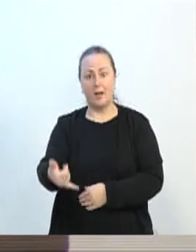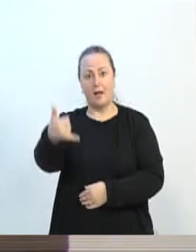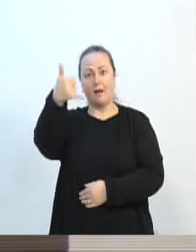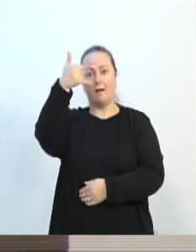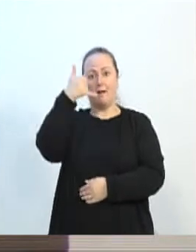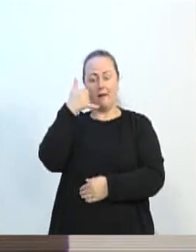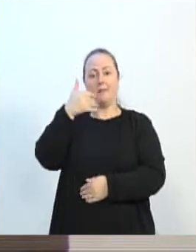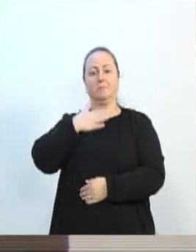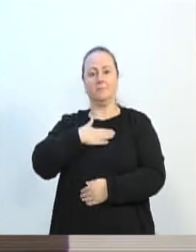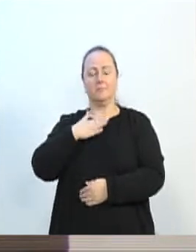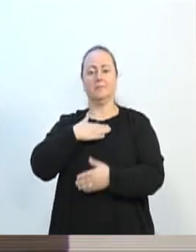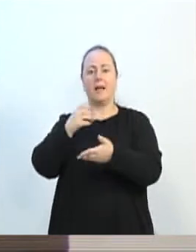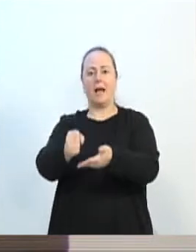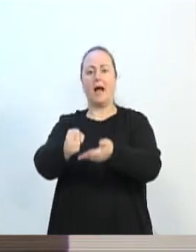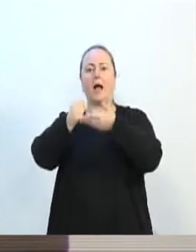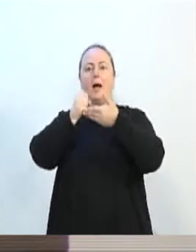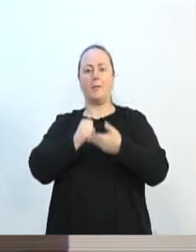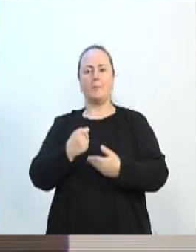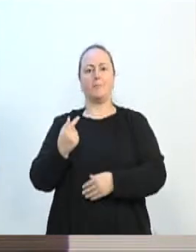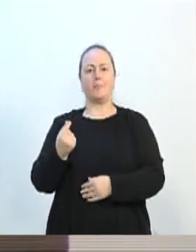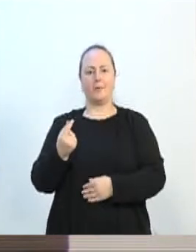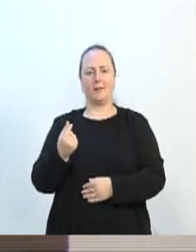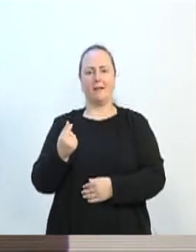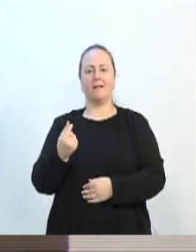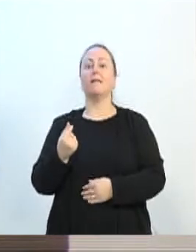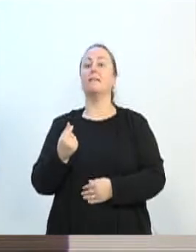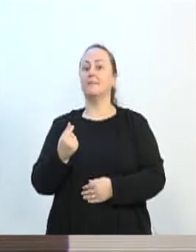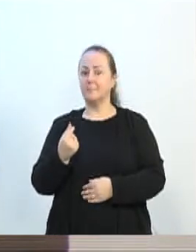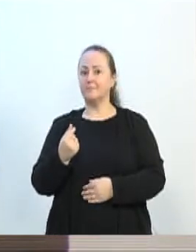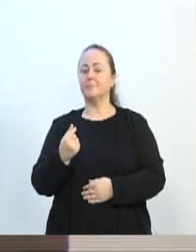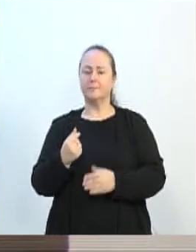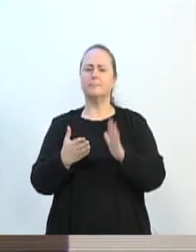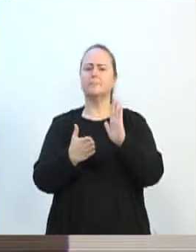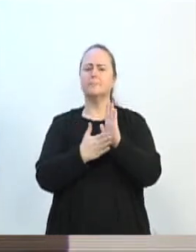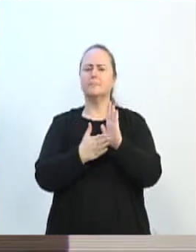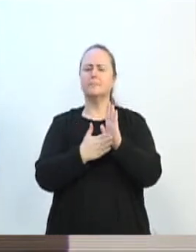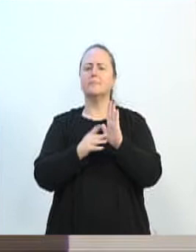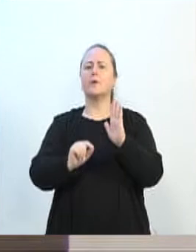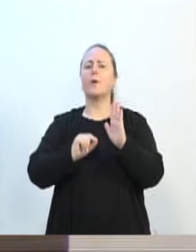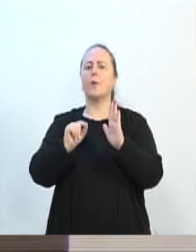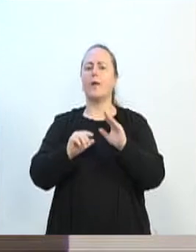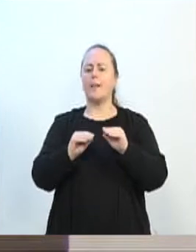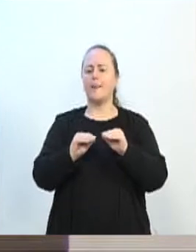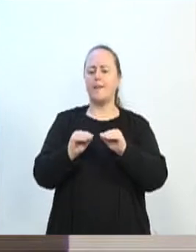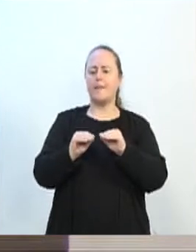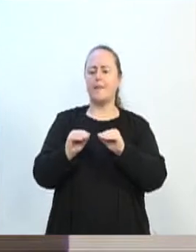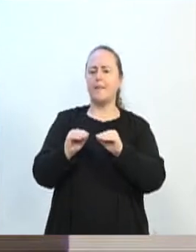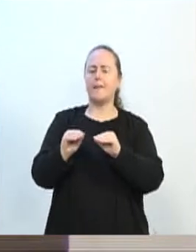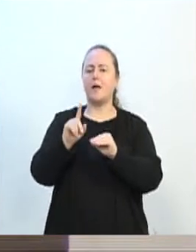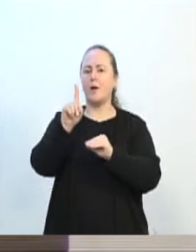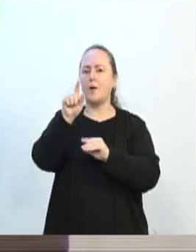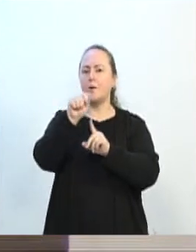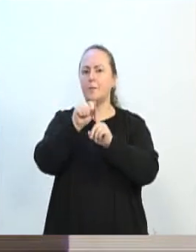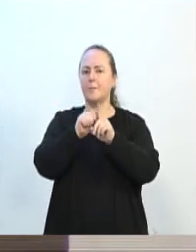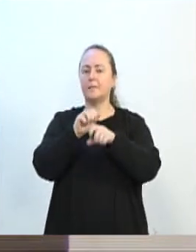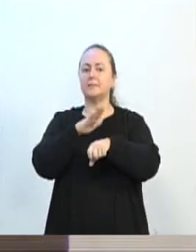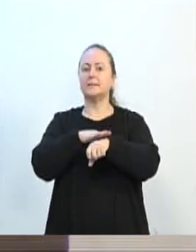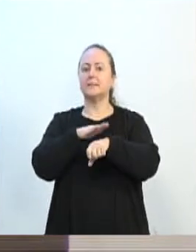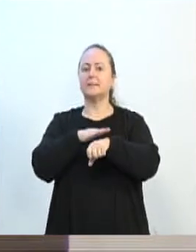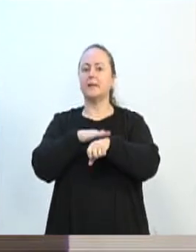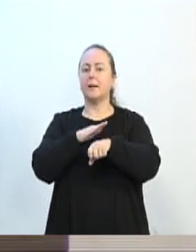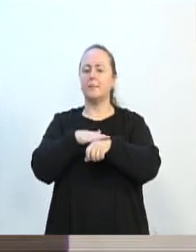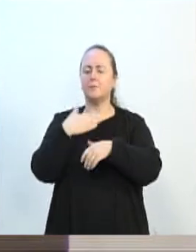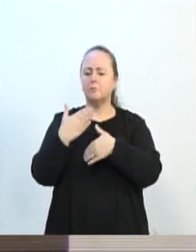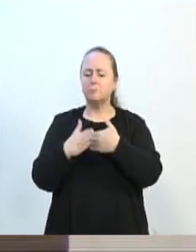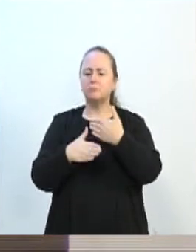a ideia de apoiar financeiramente o programa e propõe que nós prorrogássemos por mais um mês o tempo das atividades que